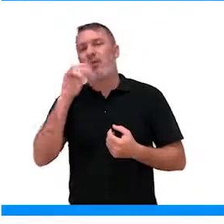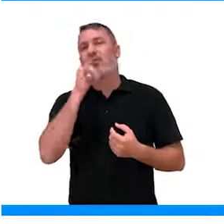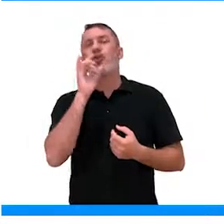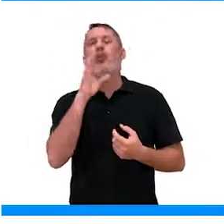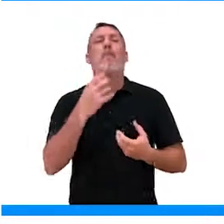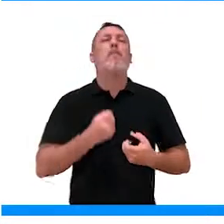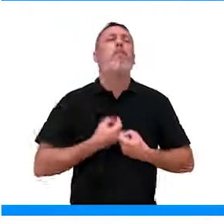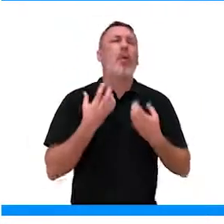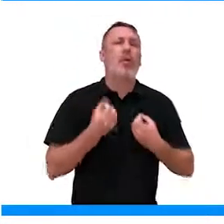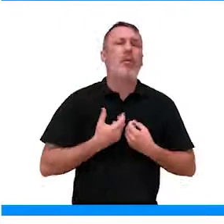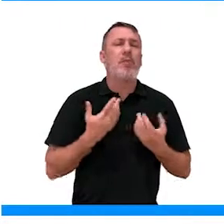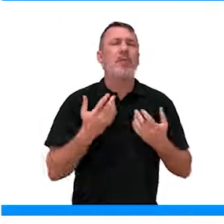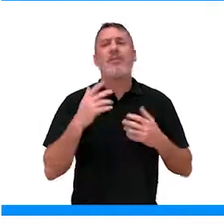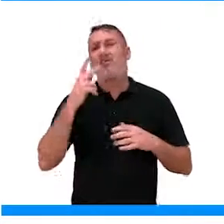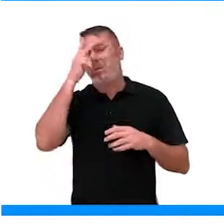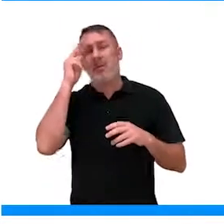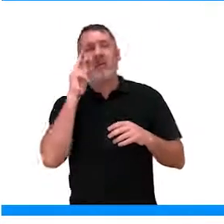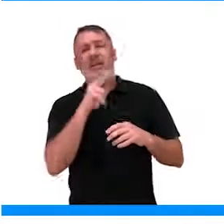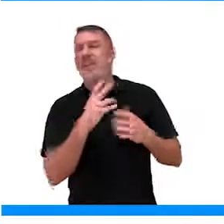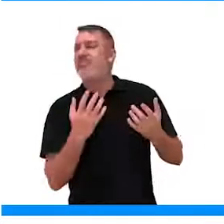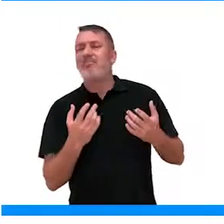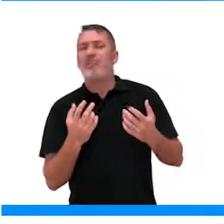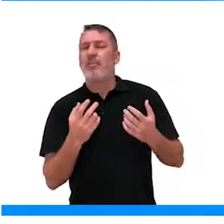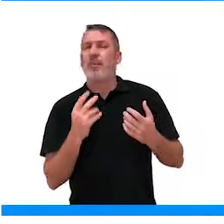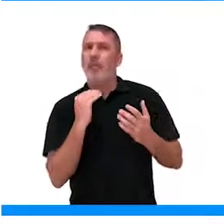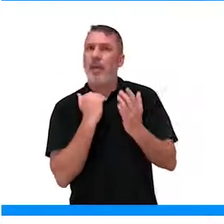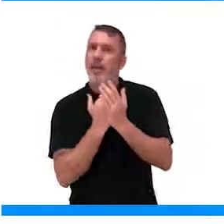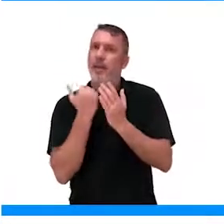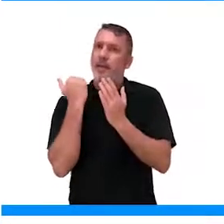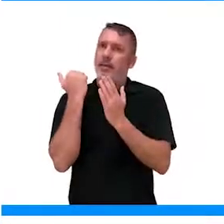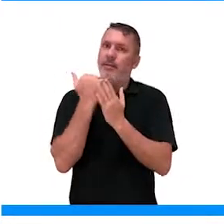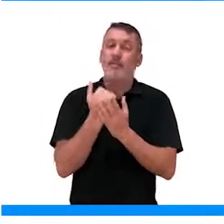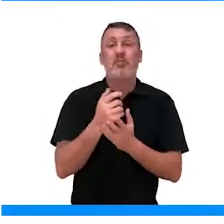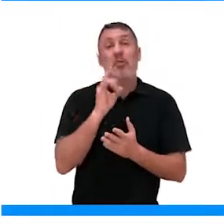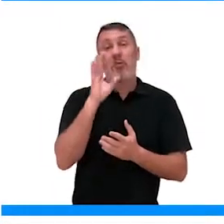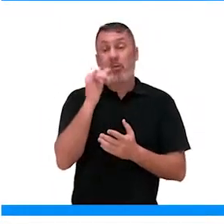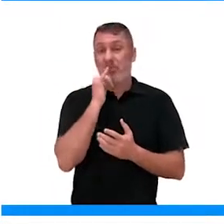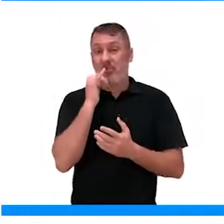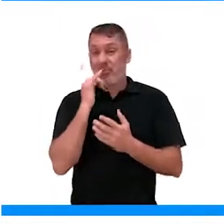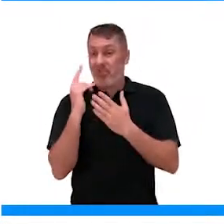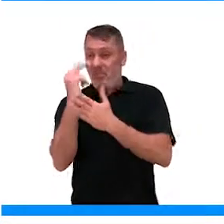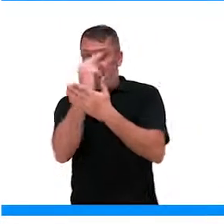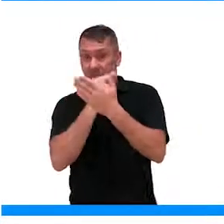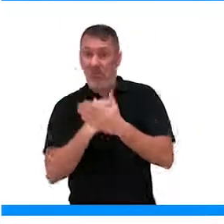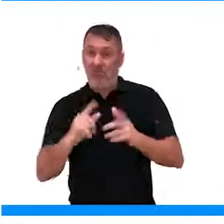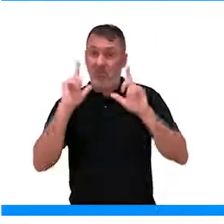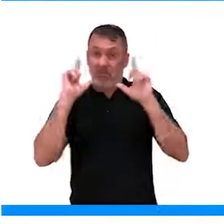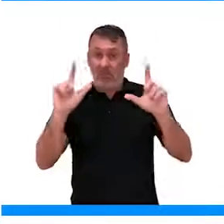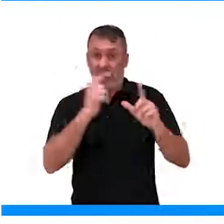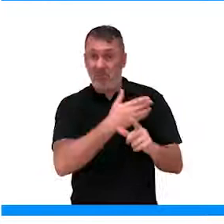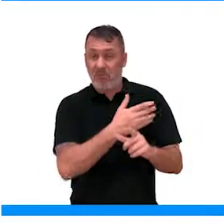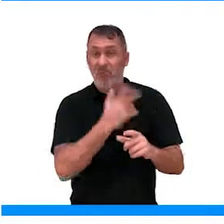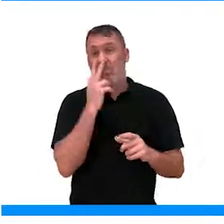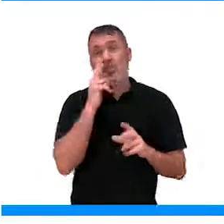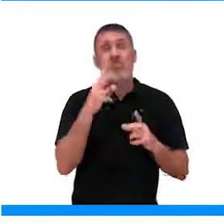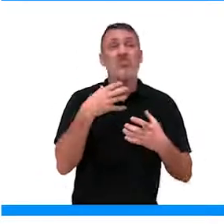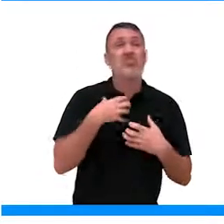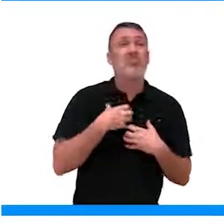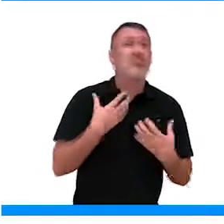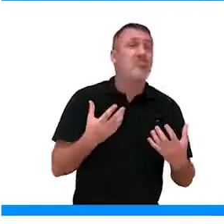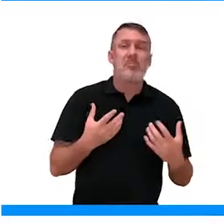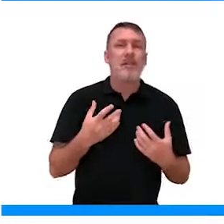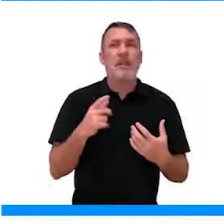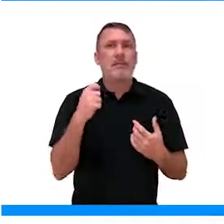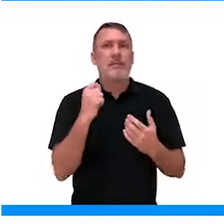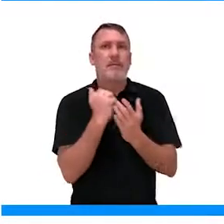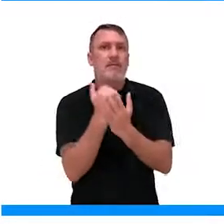tivesse colocado talvez só um poema, talvez a mensagem não chegasse tão eficaz. Ou se eu tivesse colocado só um desenho numa mensagem